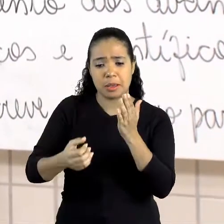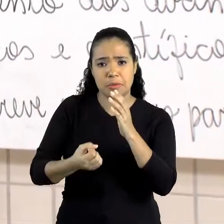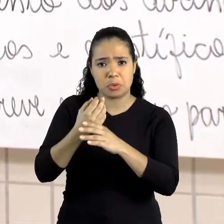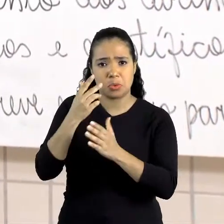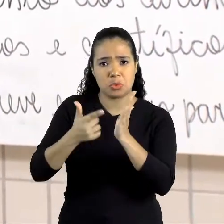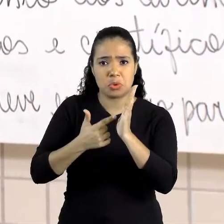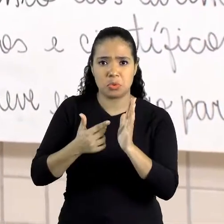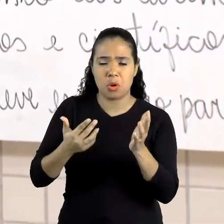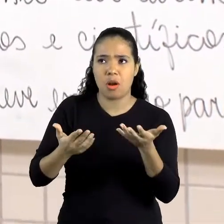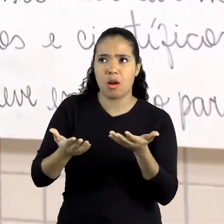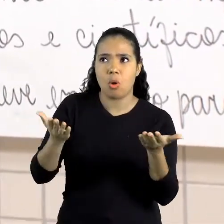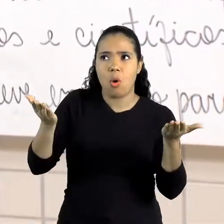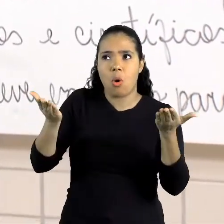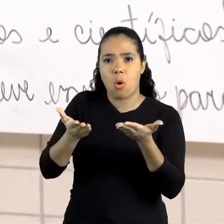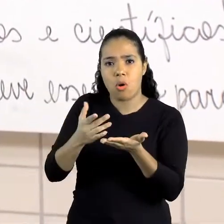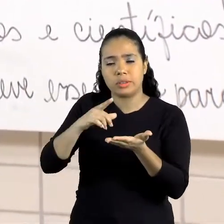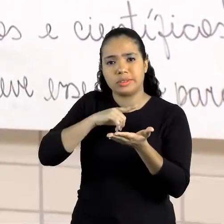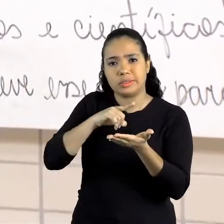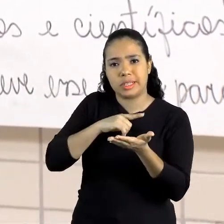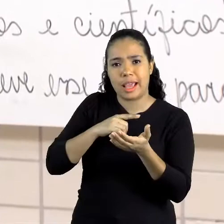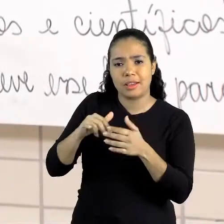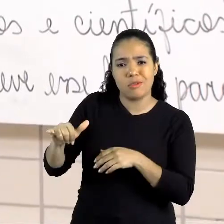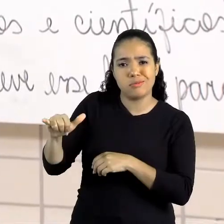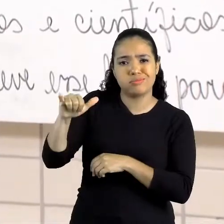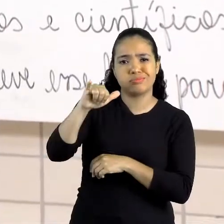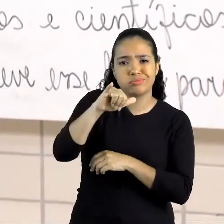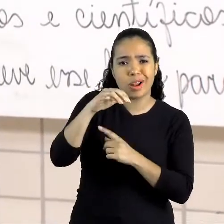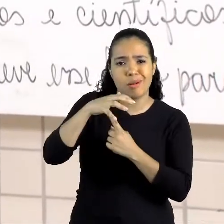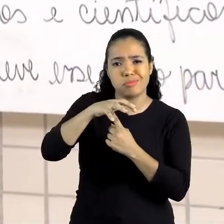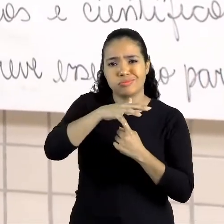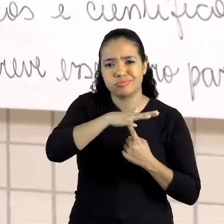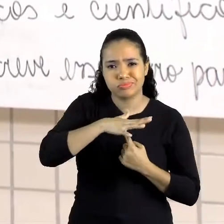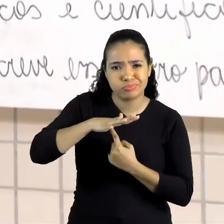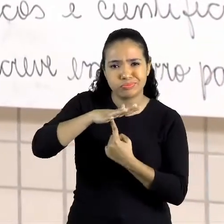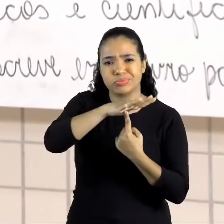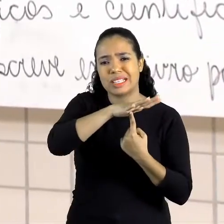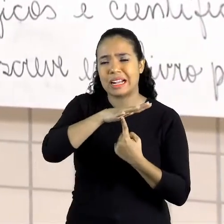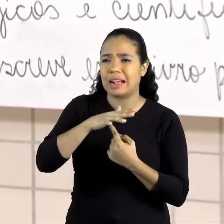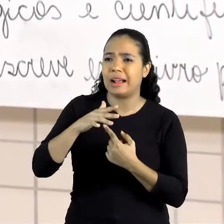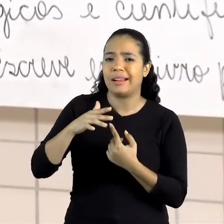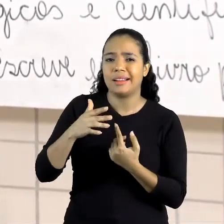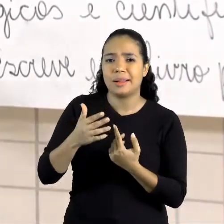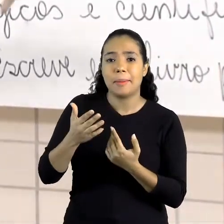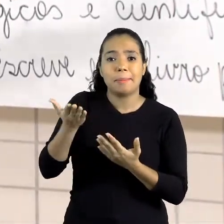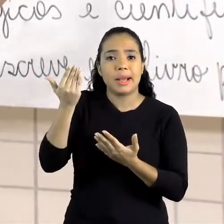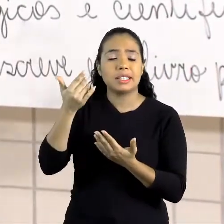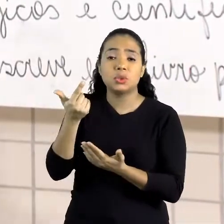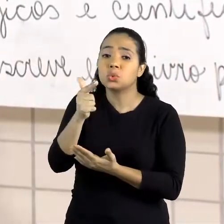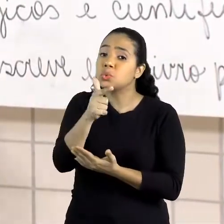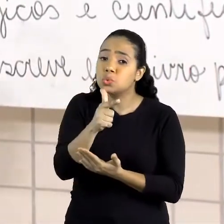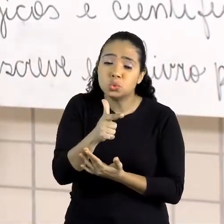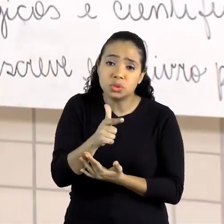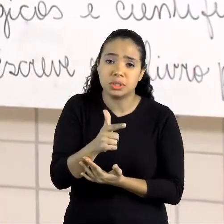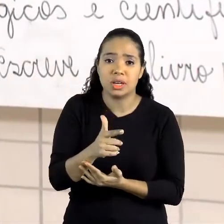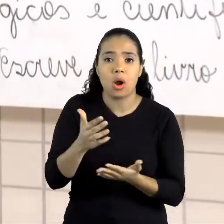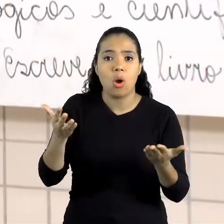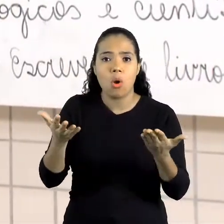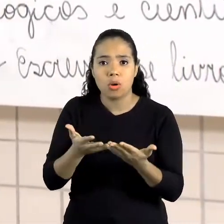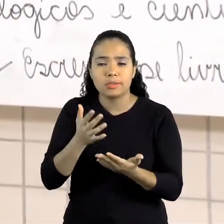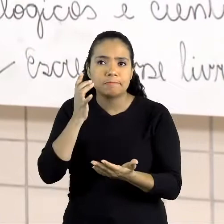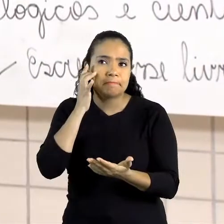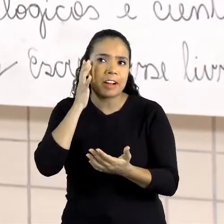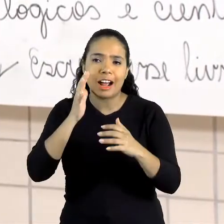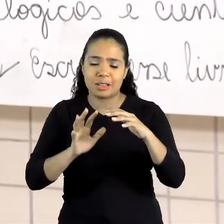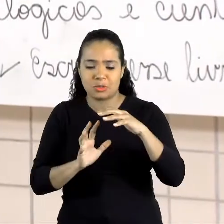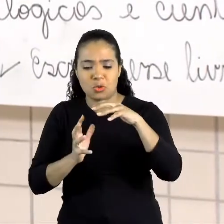hoje. Hoje nós temos o avião, o helicóptero, outros meios de transporte que facilitam uma volta ao